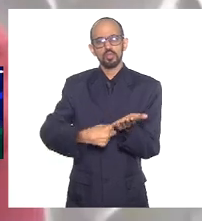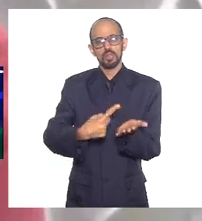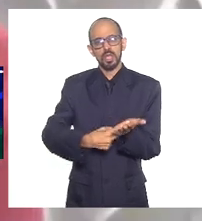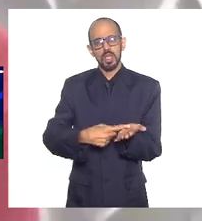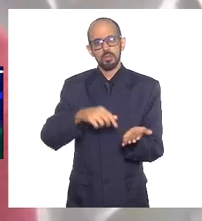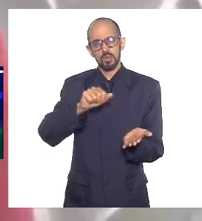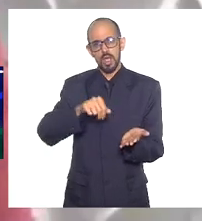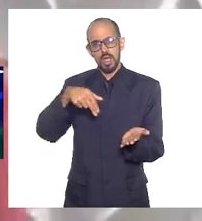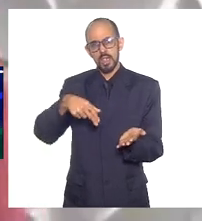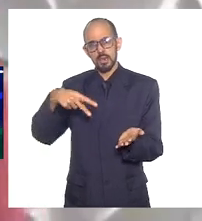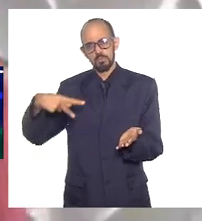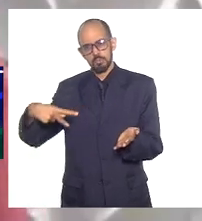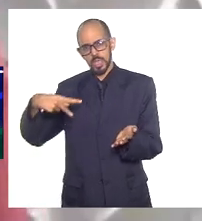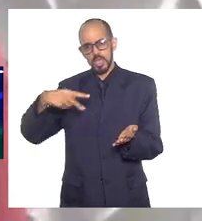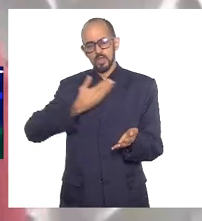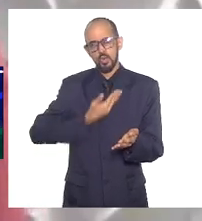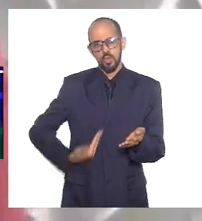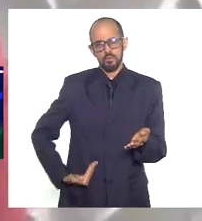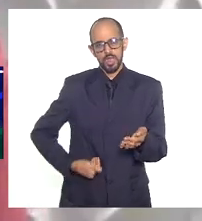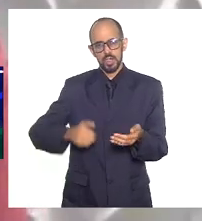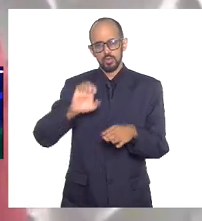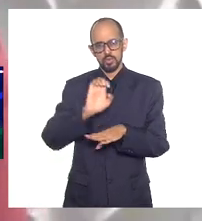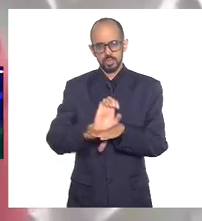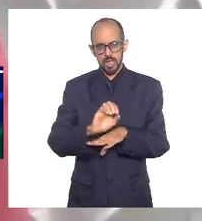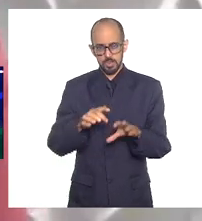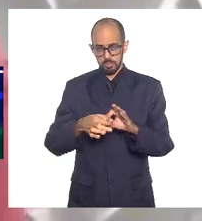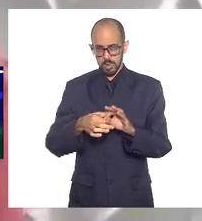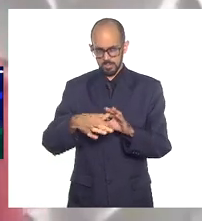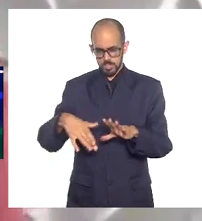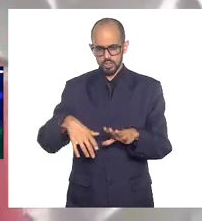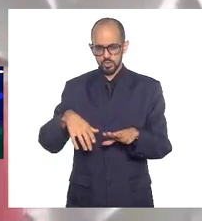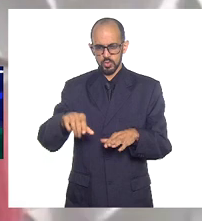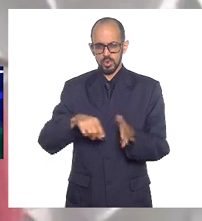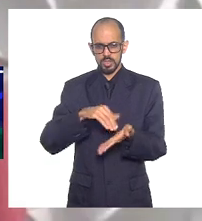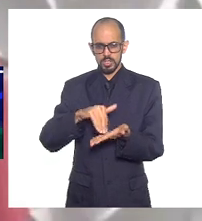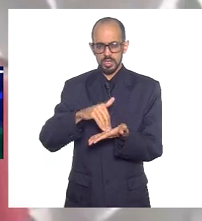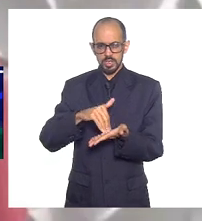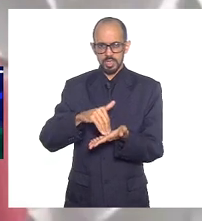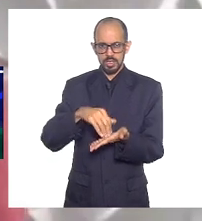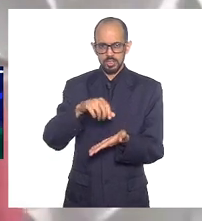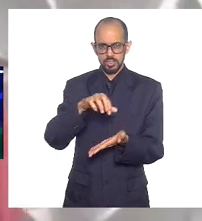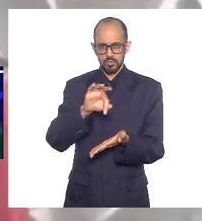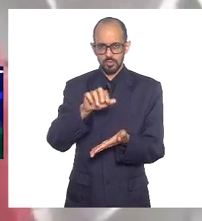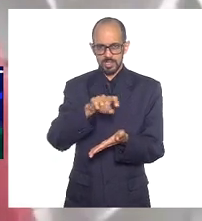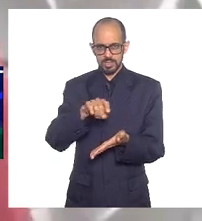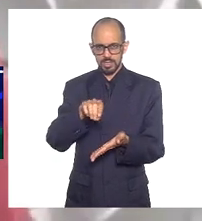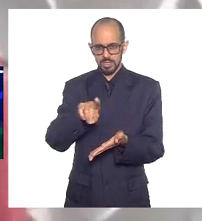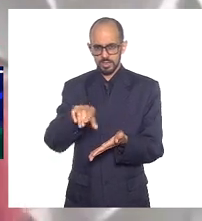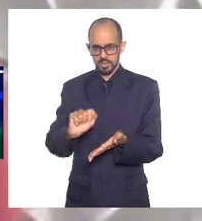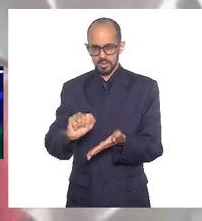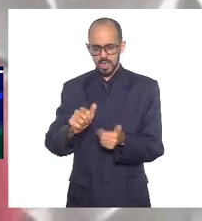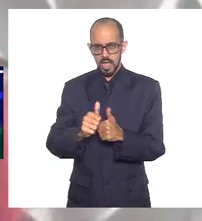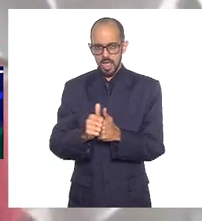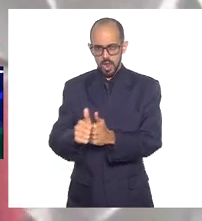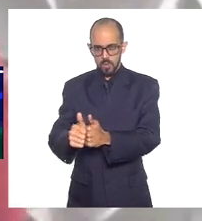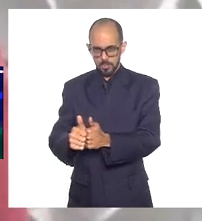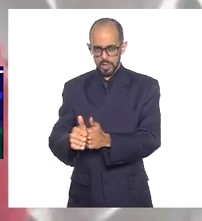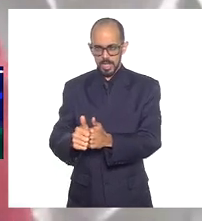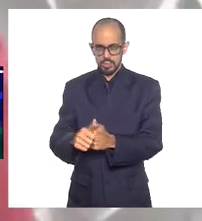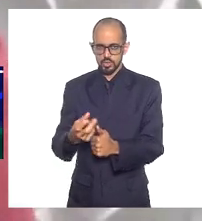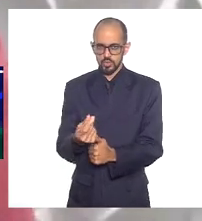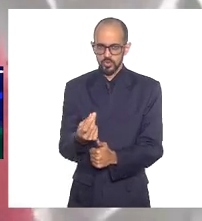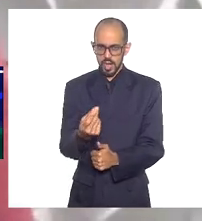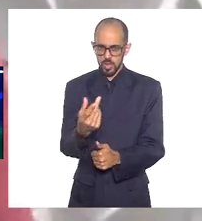ANP e o governo do estado que permitiu com que a Secretaria de Fazenda pudesse acompanhar os